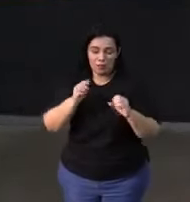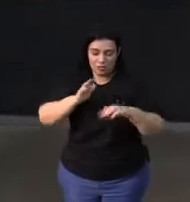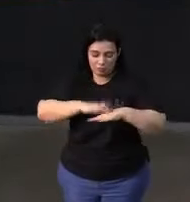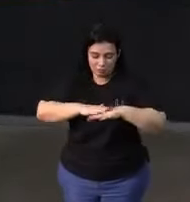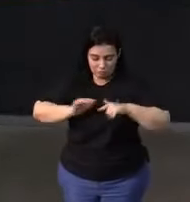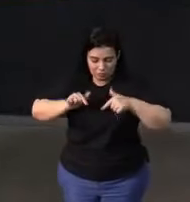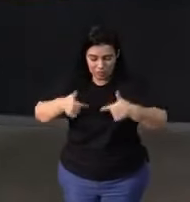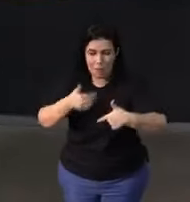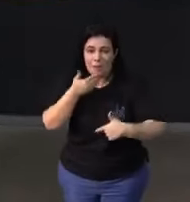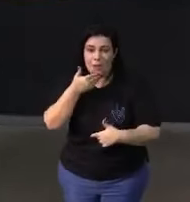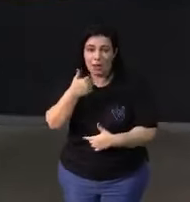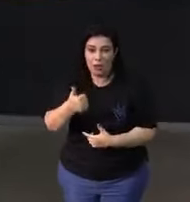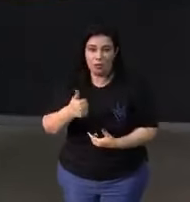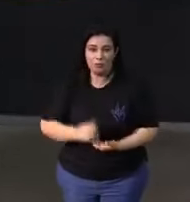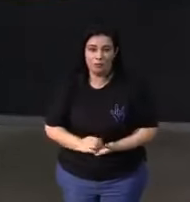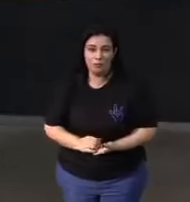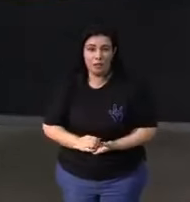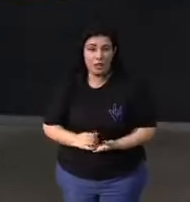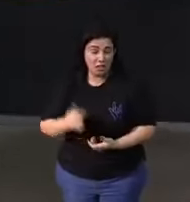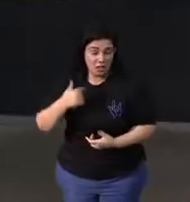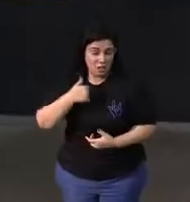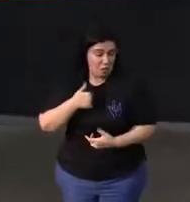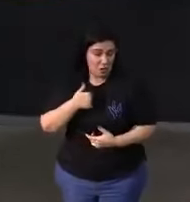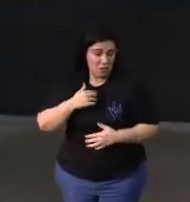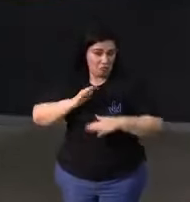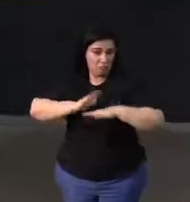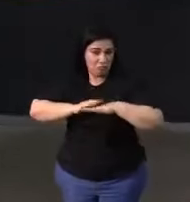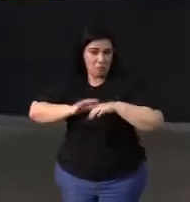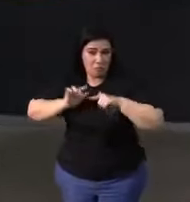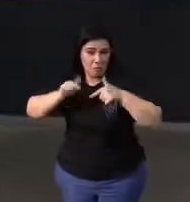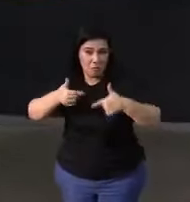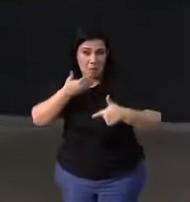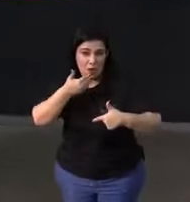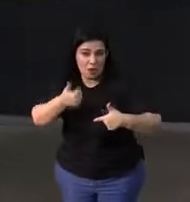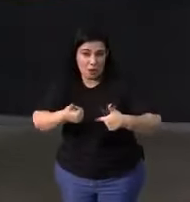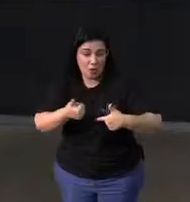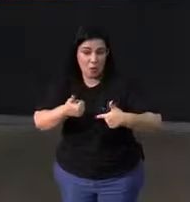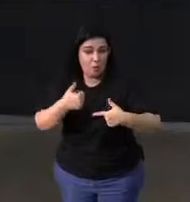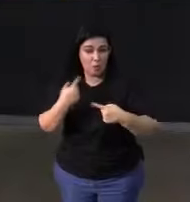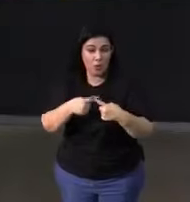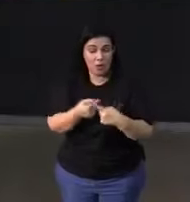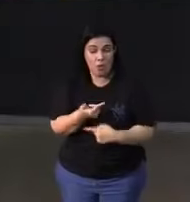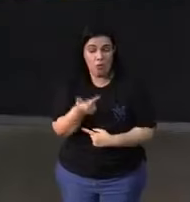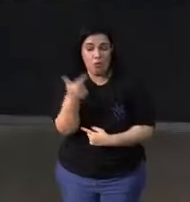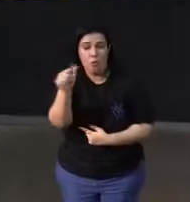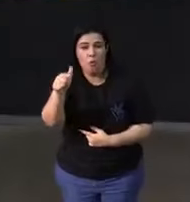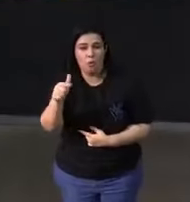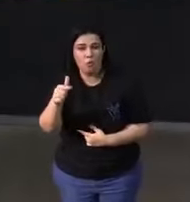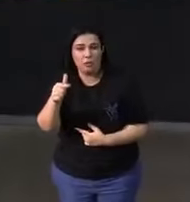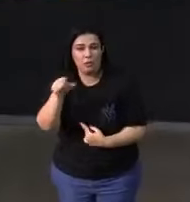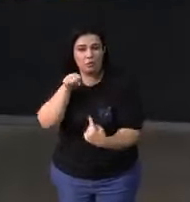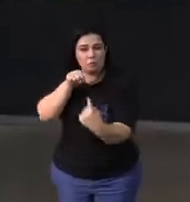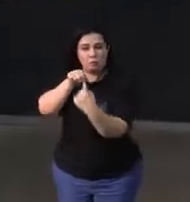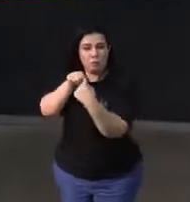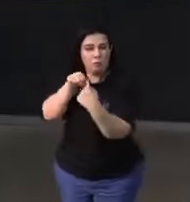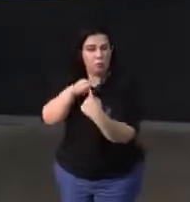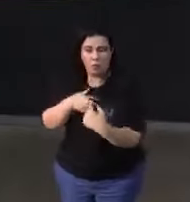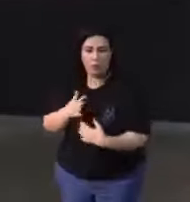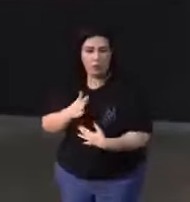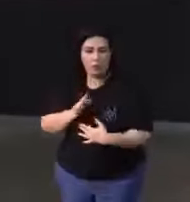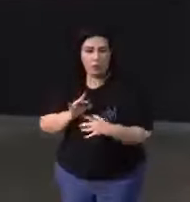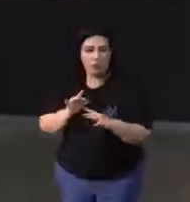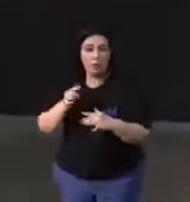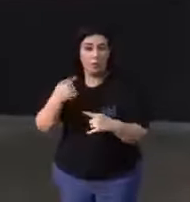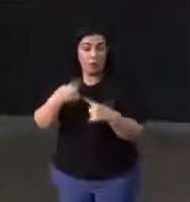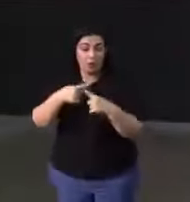melhor. Eu não faço o meu melhor porque o outro está sendo está me correspondendo. Eu faço o meu melhor